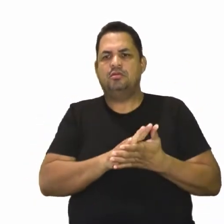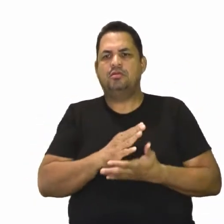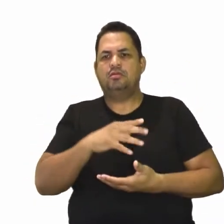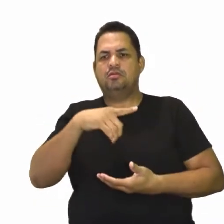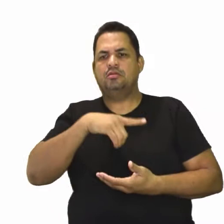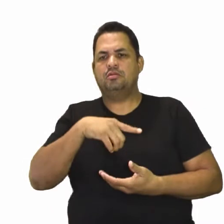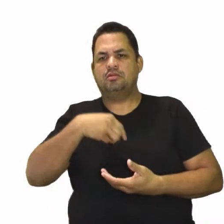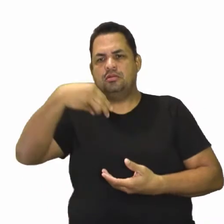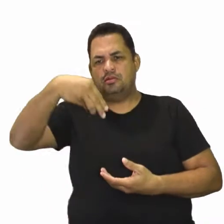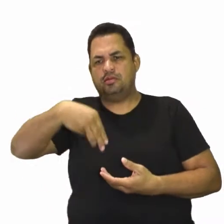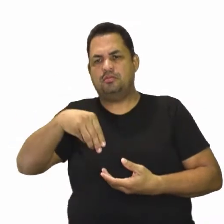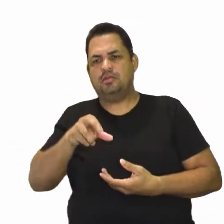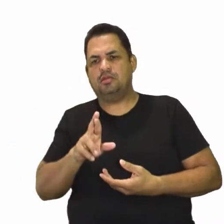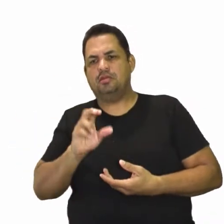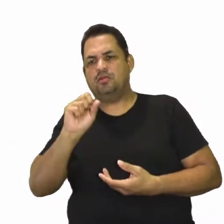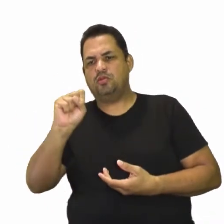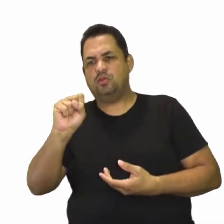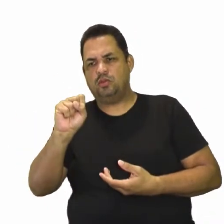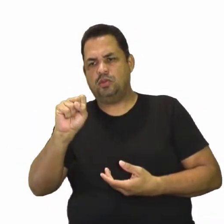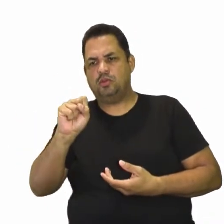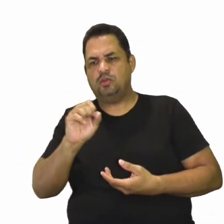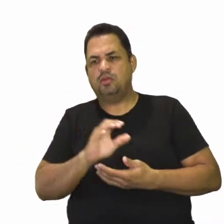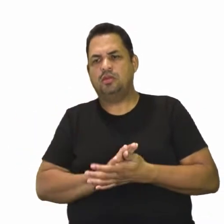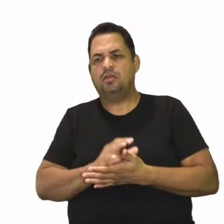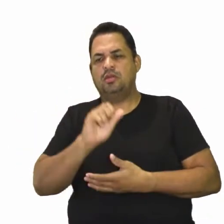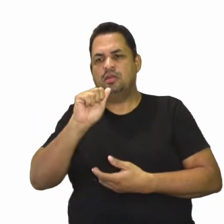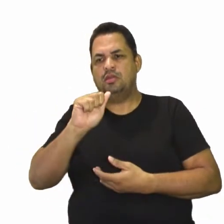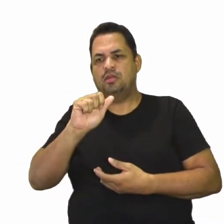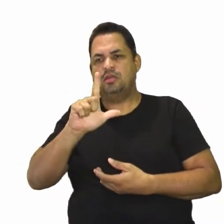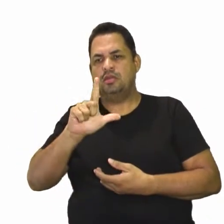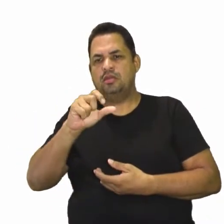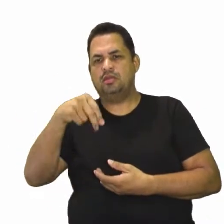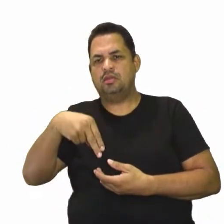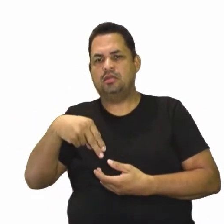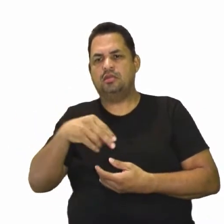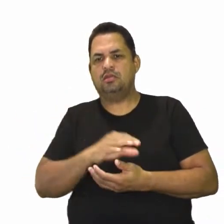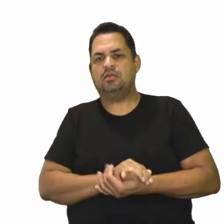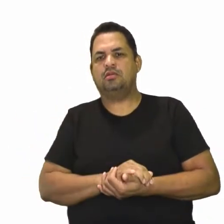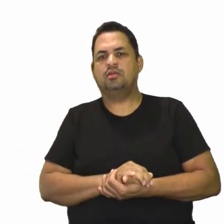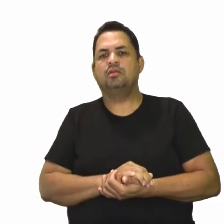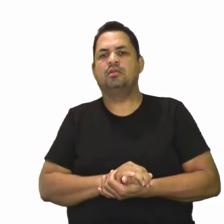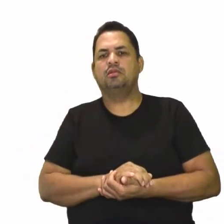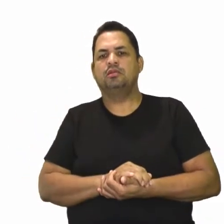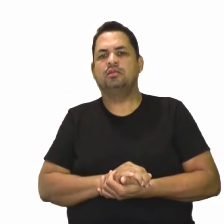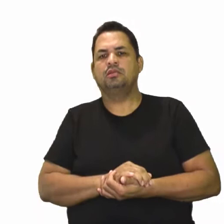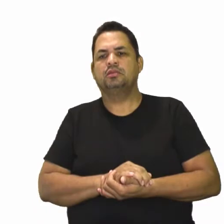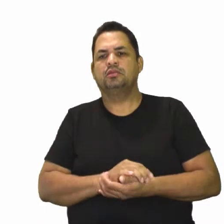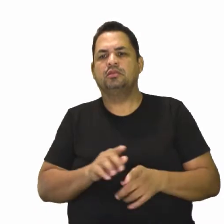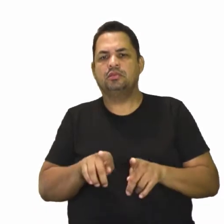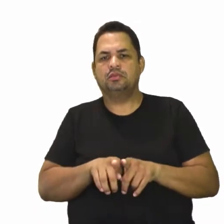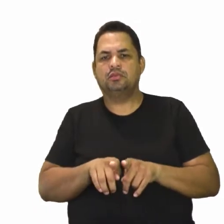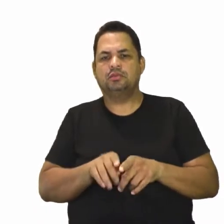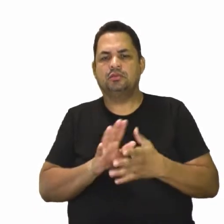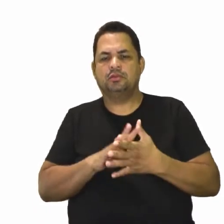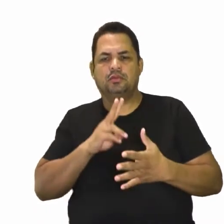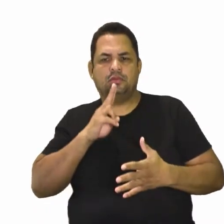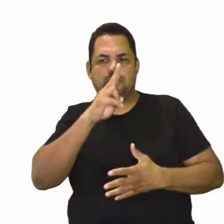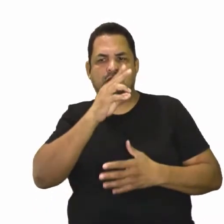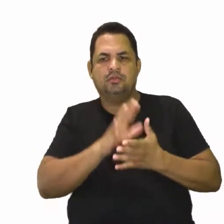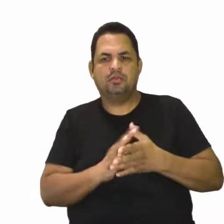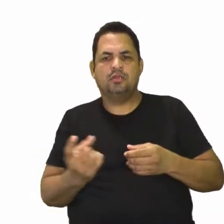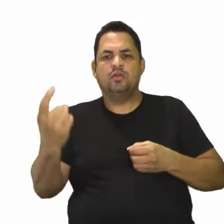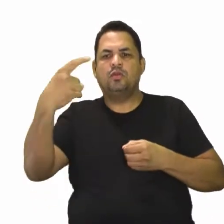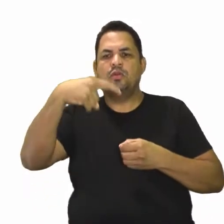o MR8, vamos ver a ALN também se fortalecendo,